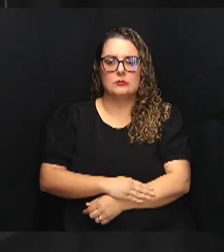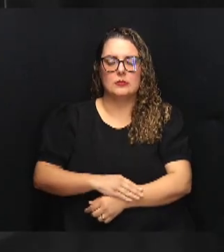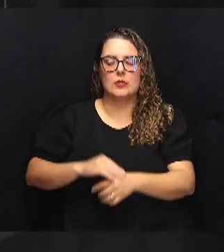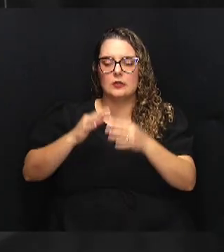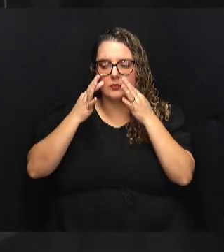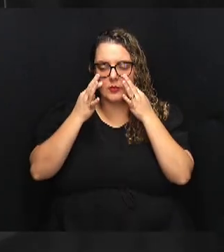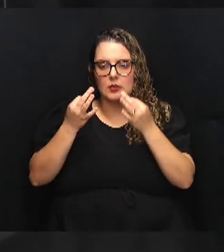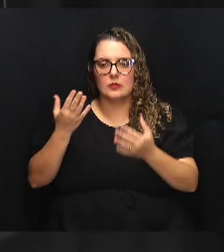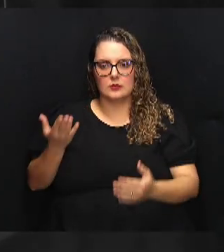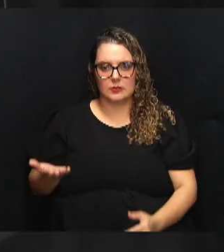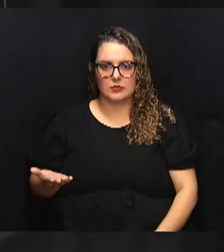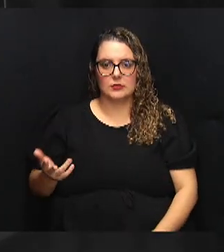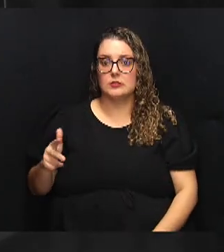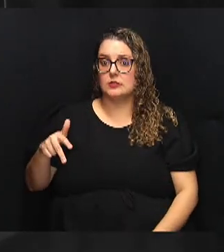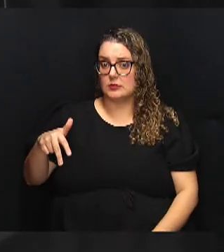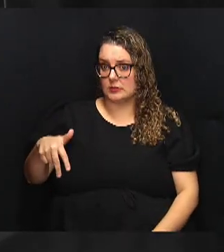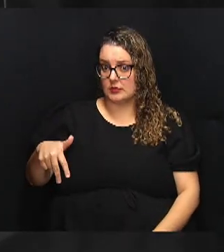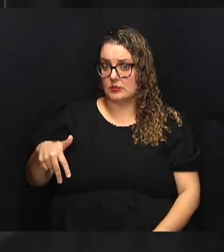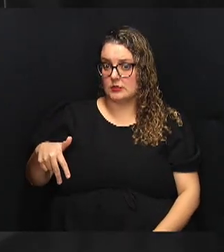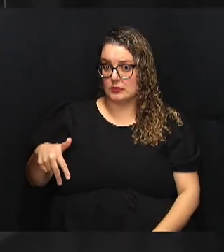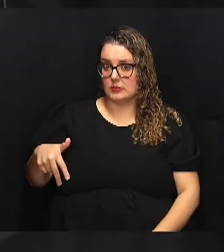se aquele